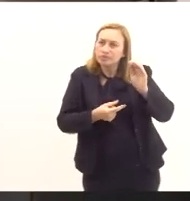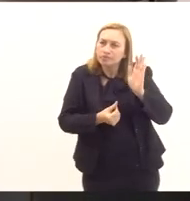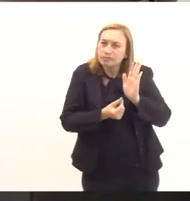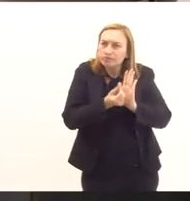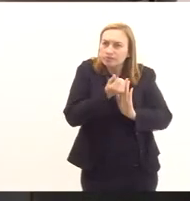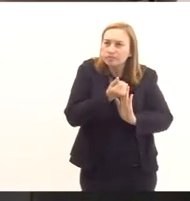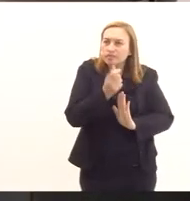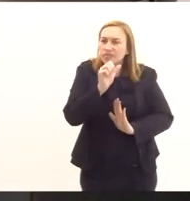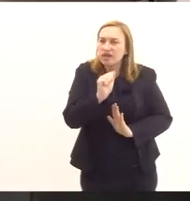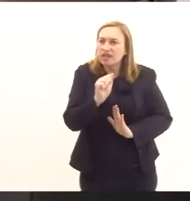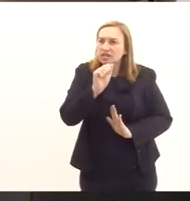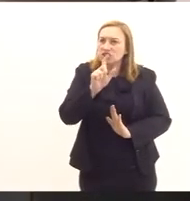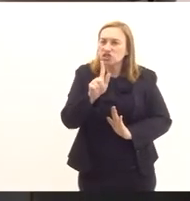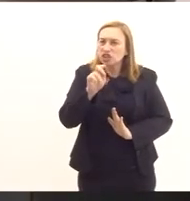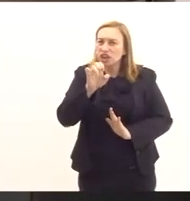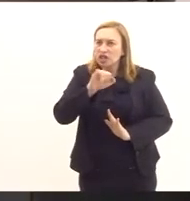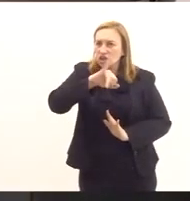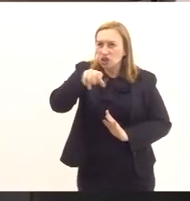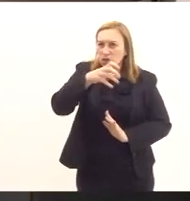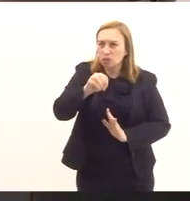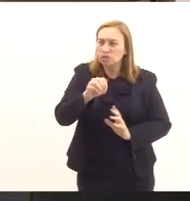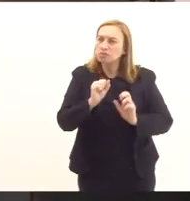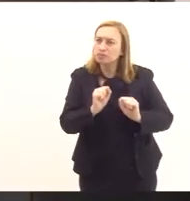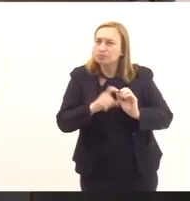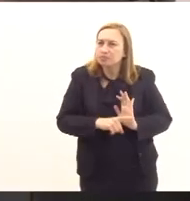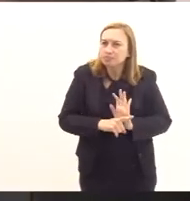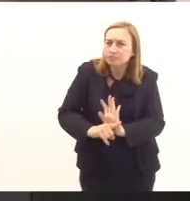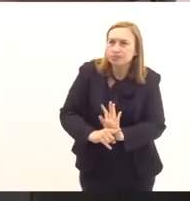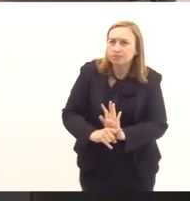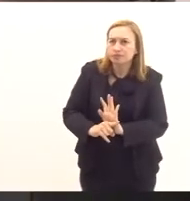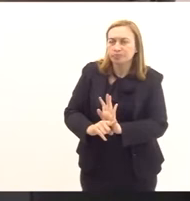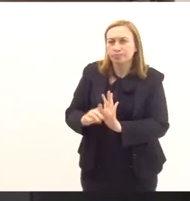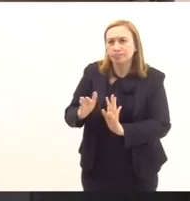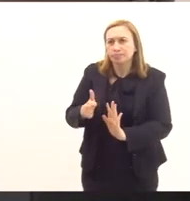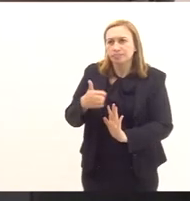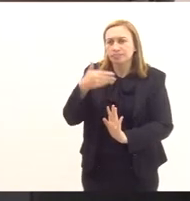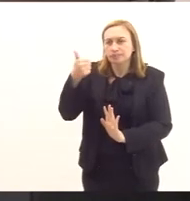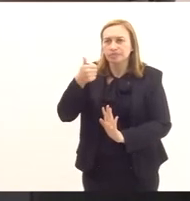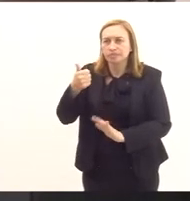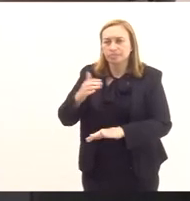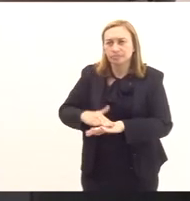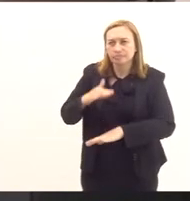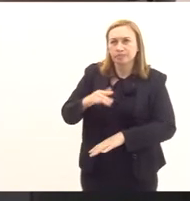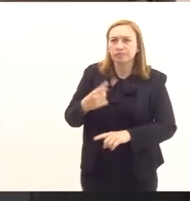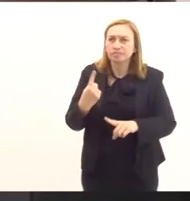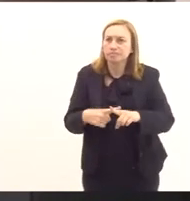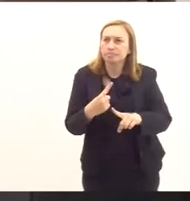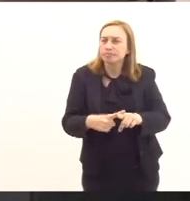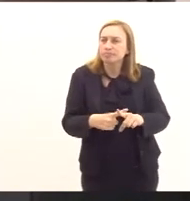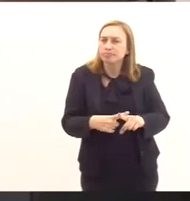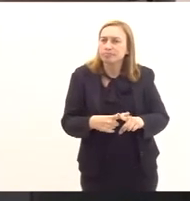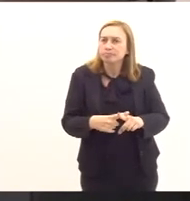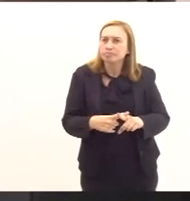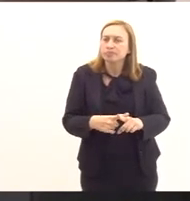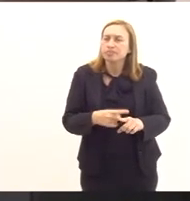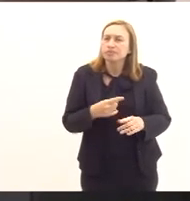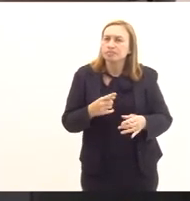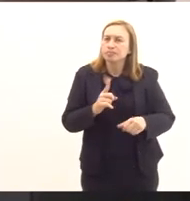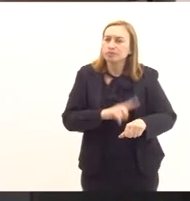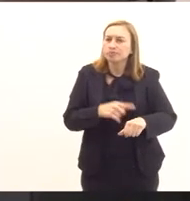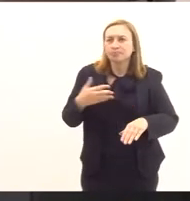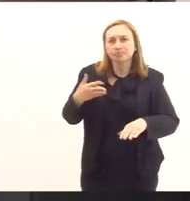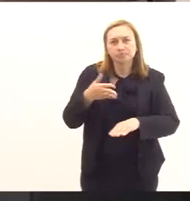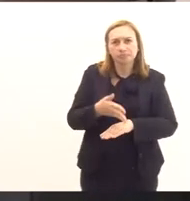para dar um incremento e que possa atender mais empreendedores lá porque eu mandei mandar recorrente desde que a gente teve